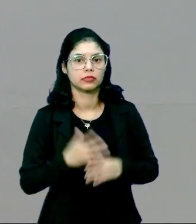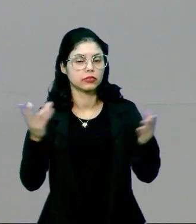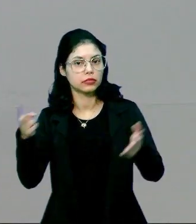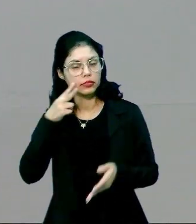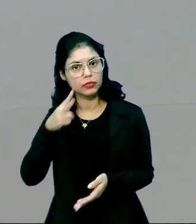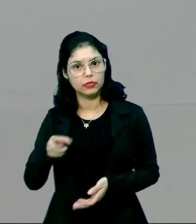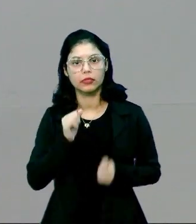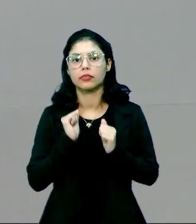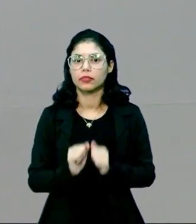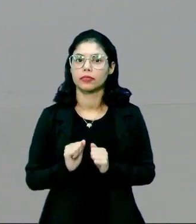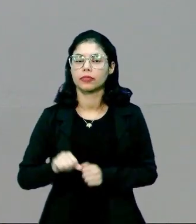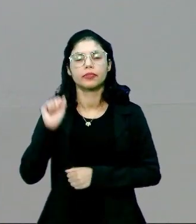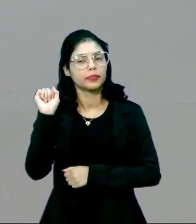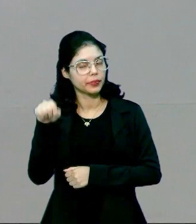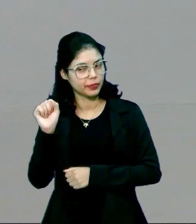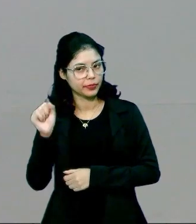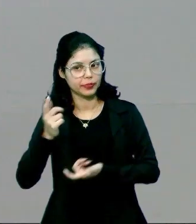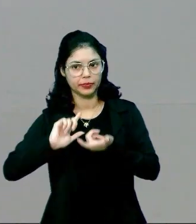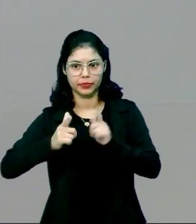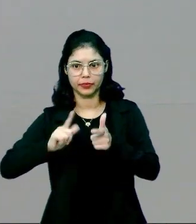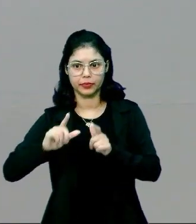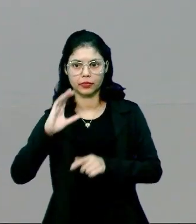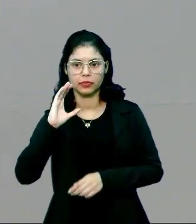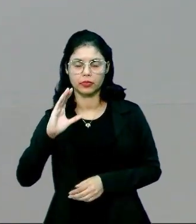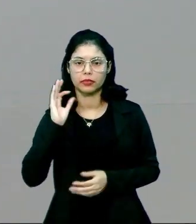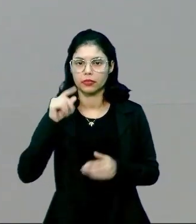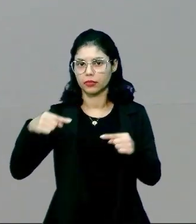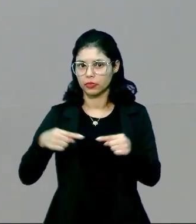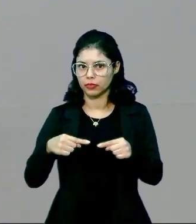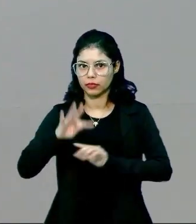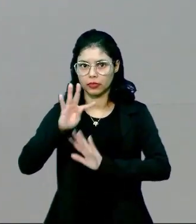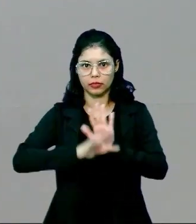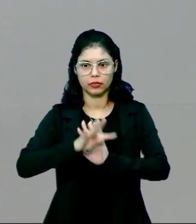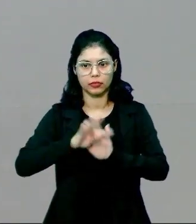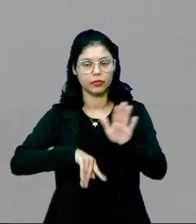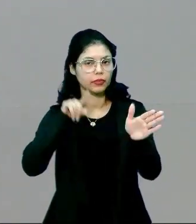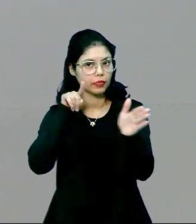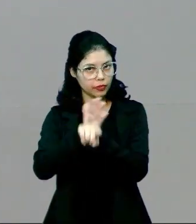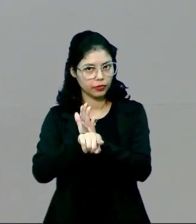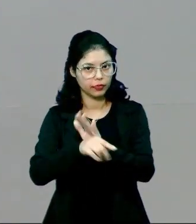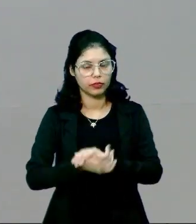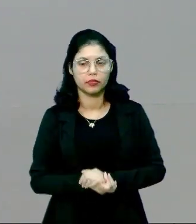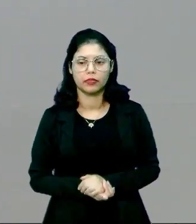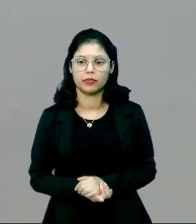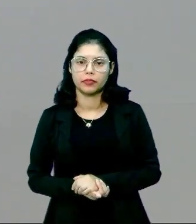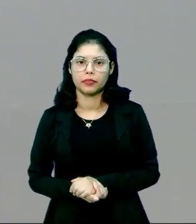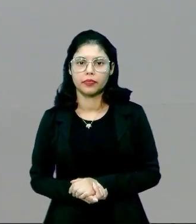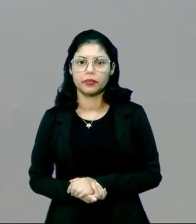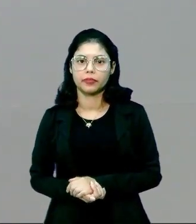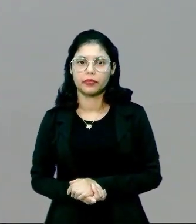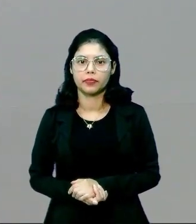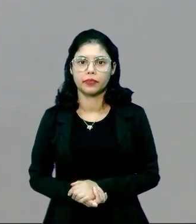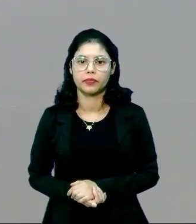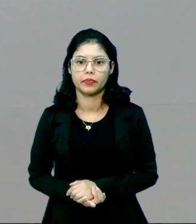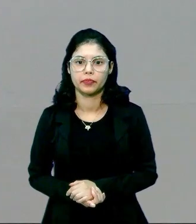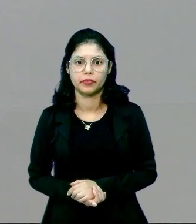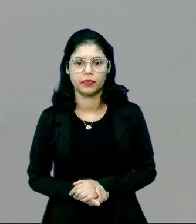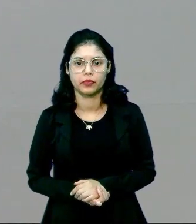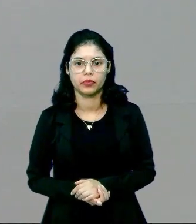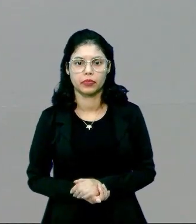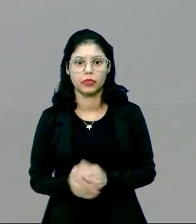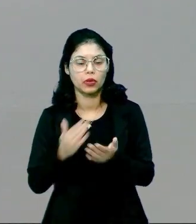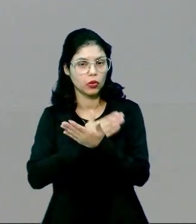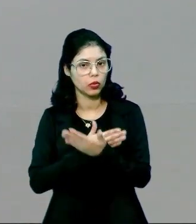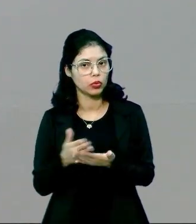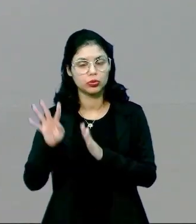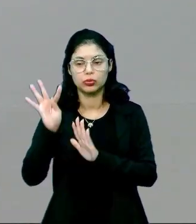vocês podem ver que sim a letra C Ela está de acordo com a nossa questão Ok e ela está ali no